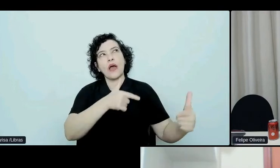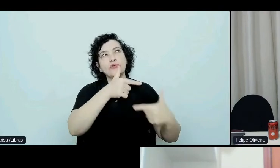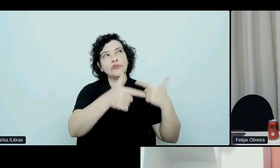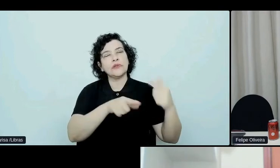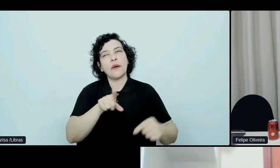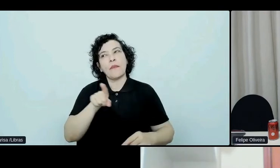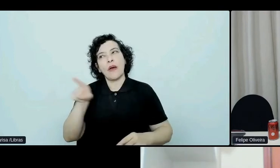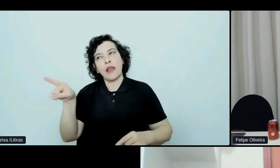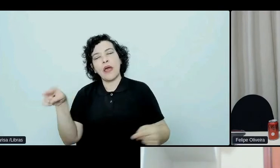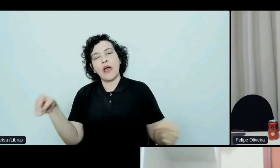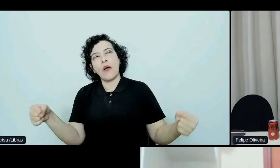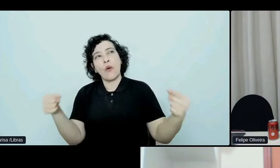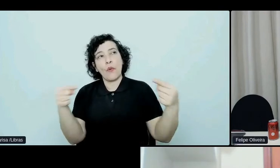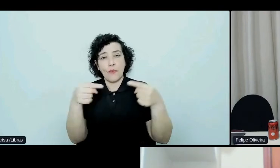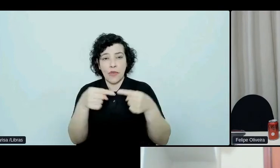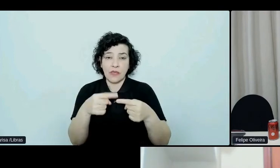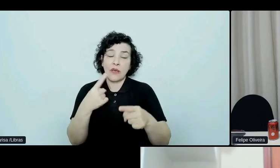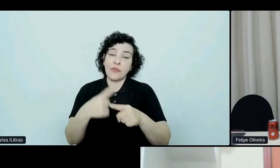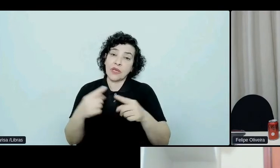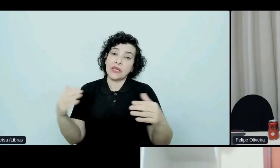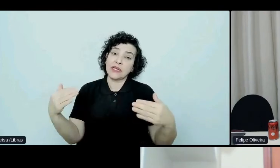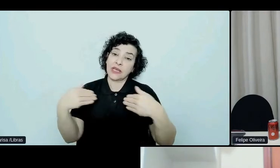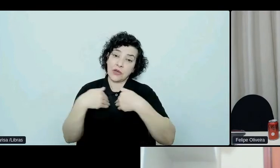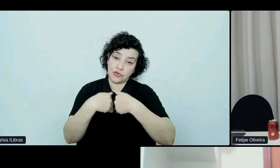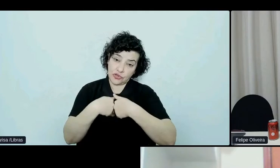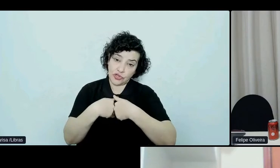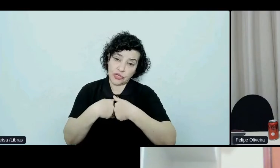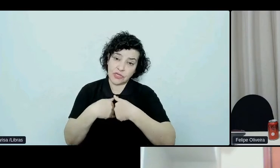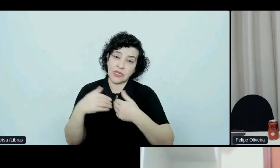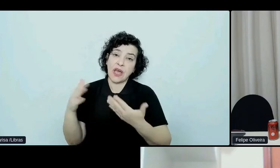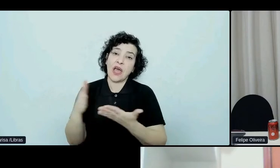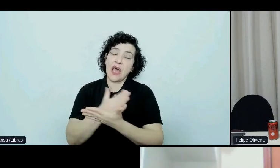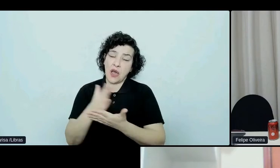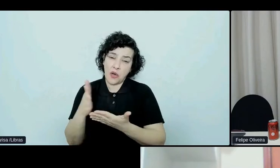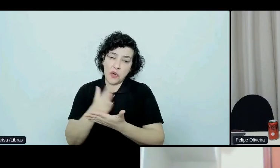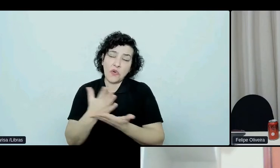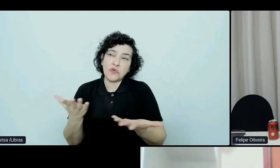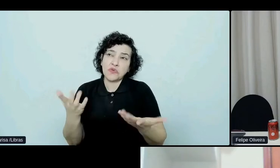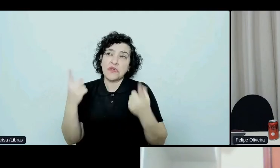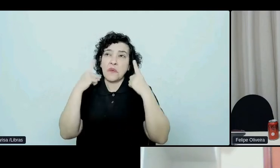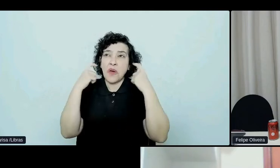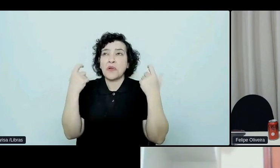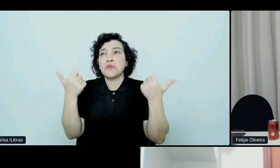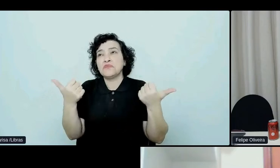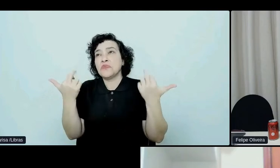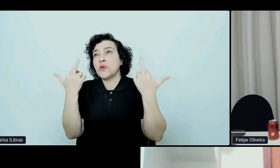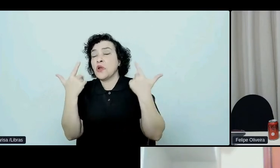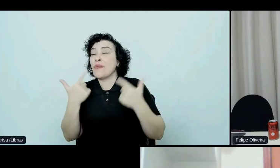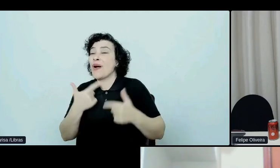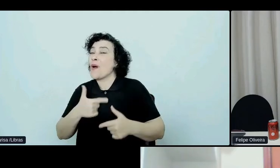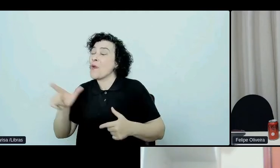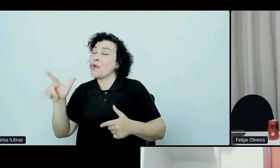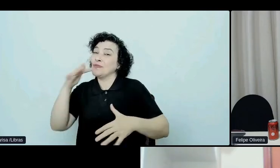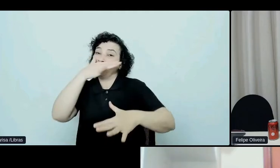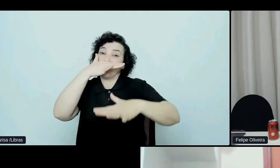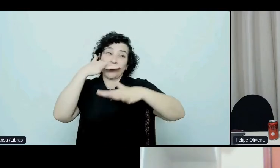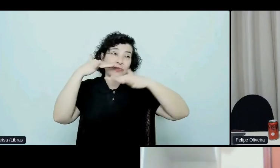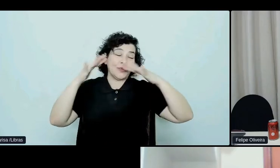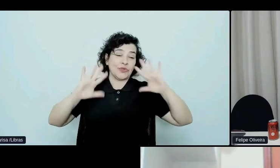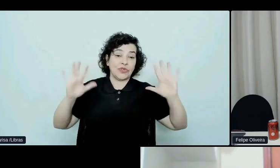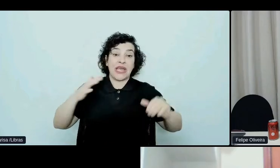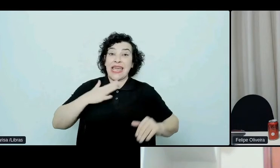especificidade, eu prefiro colocar assim, para ser relatada, e a partir dessa especificidade, ser projetado